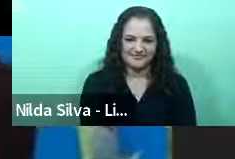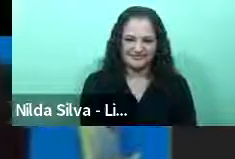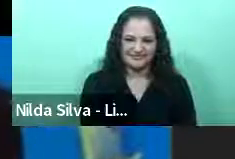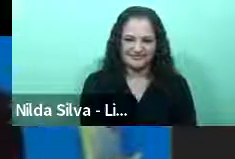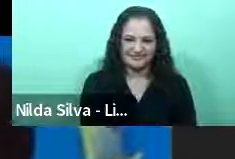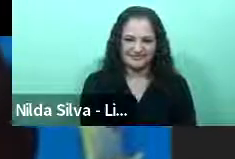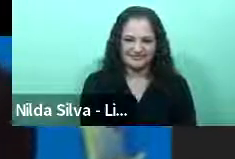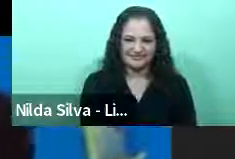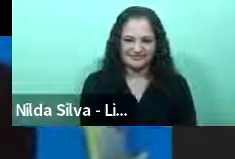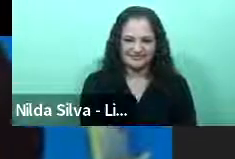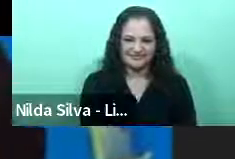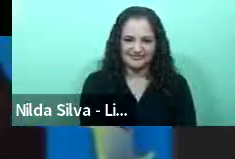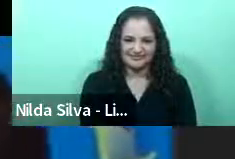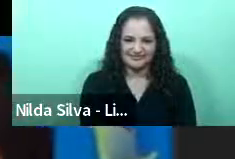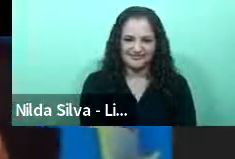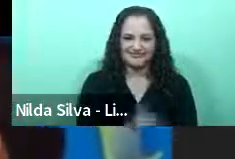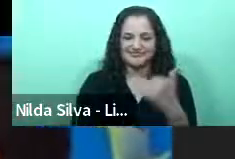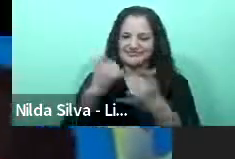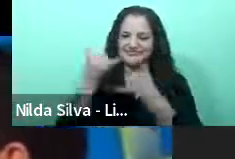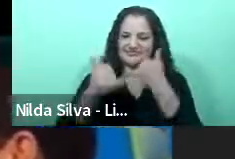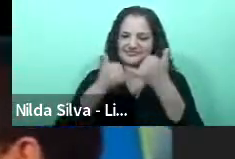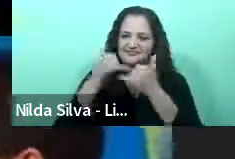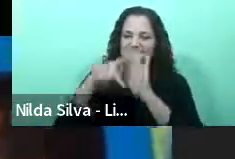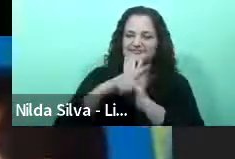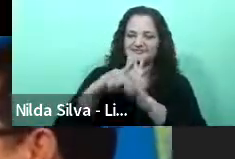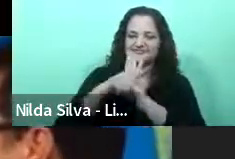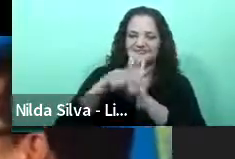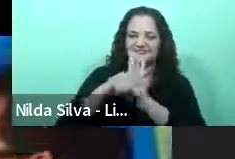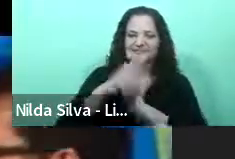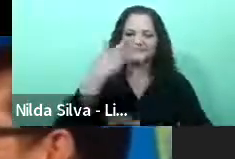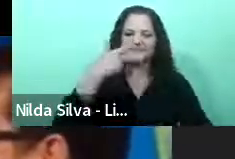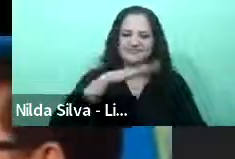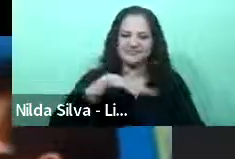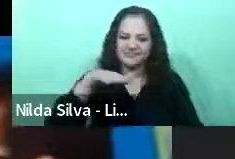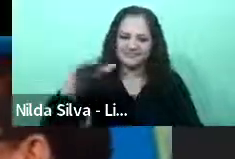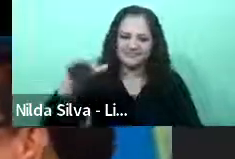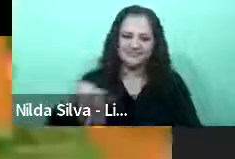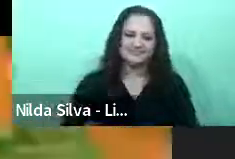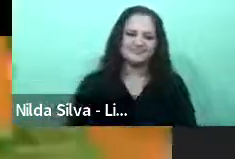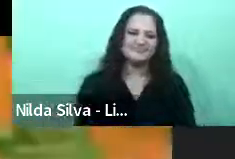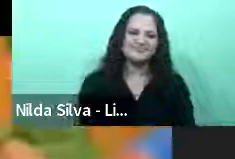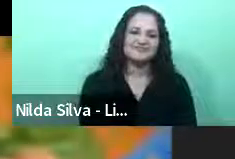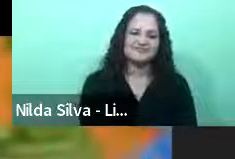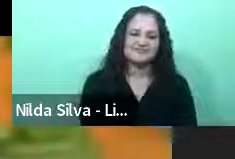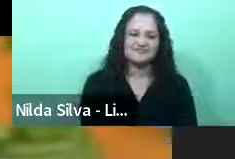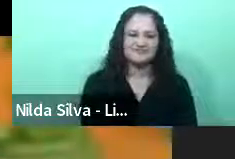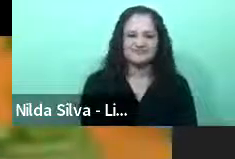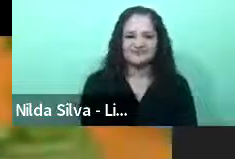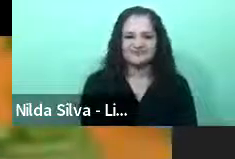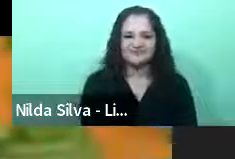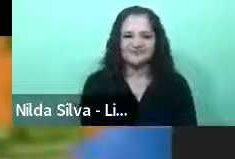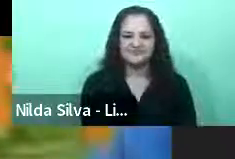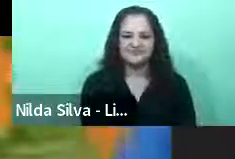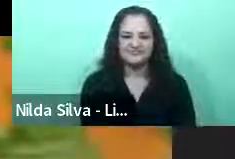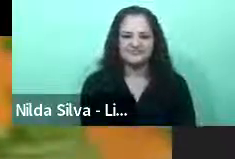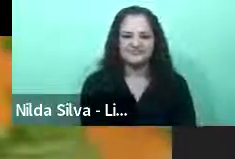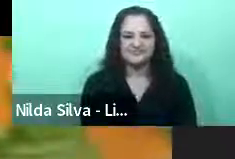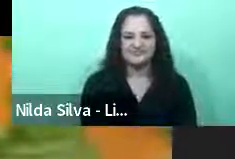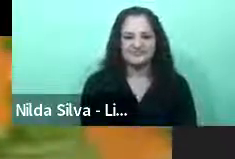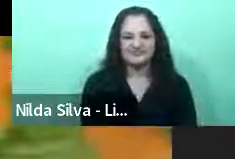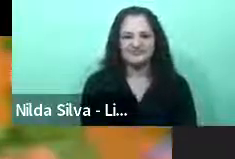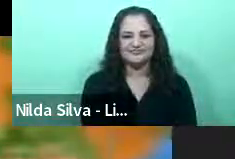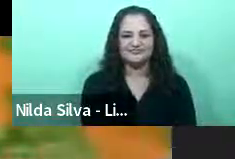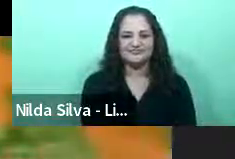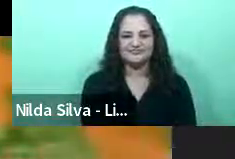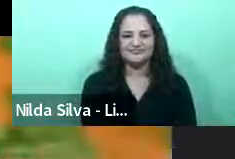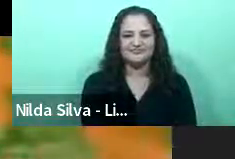Lê petit petit cola, lê café com chocolate, bandoleta, puxa o rabo do tatu, quem saiu foi tu, puxa o cabo da